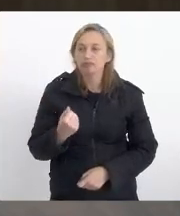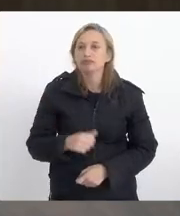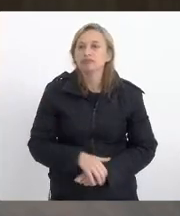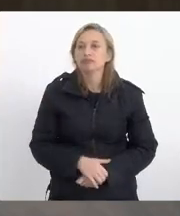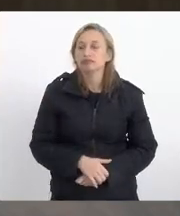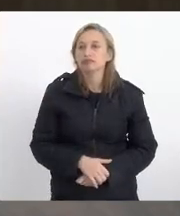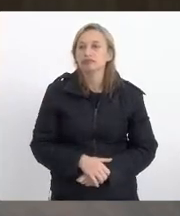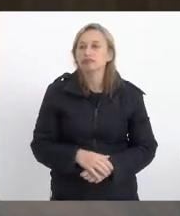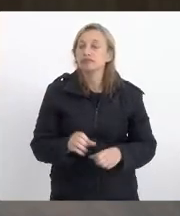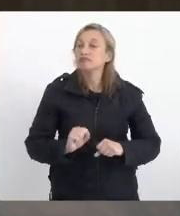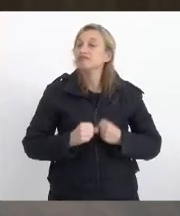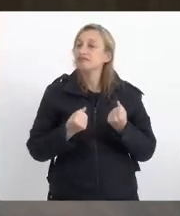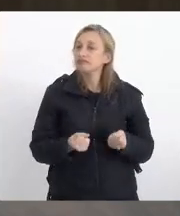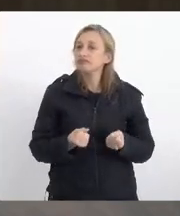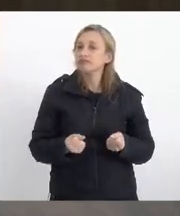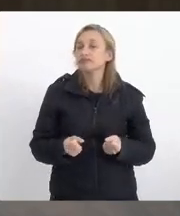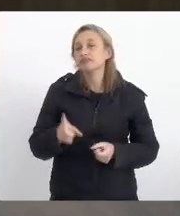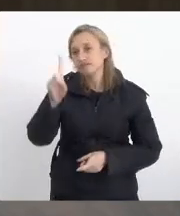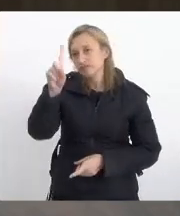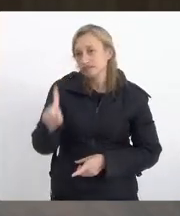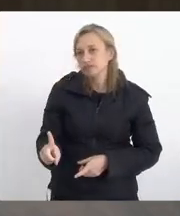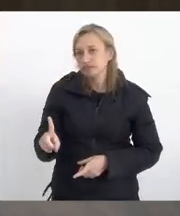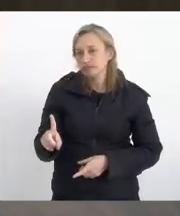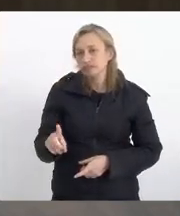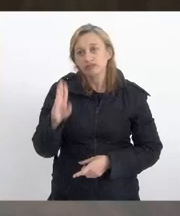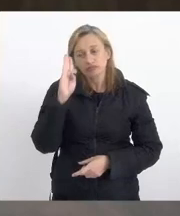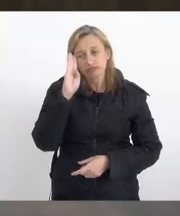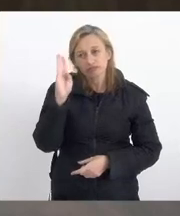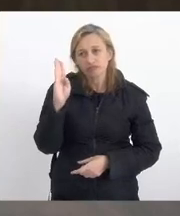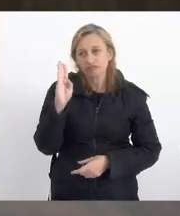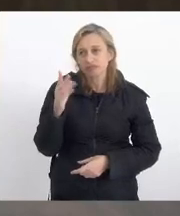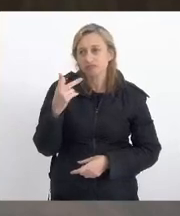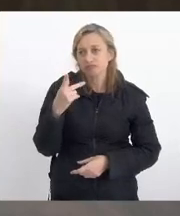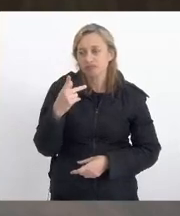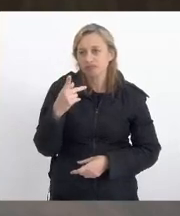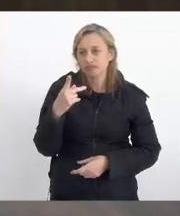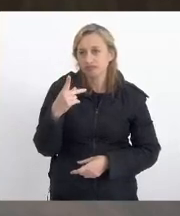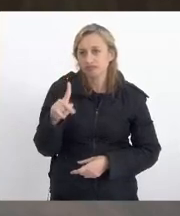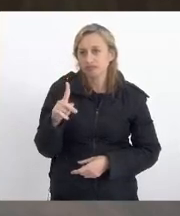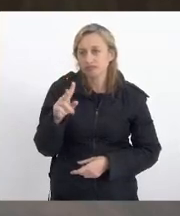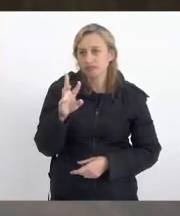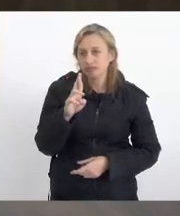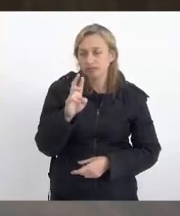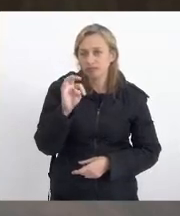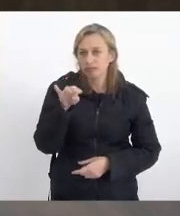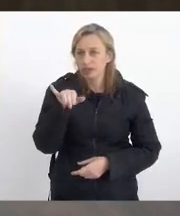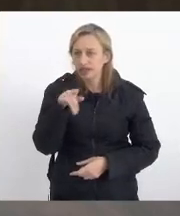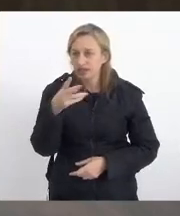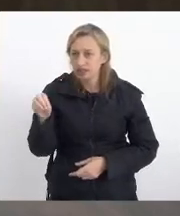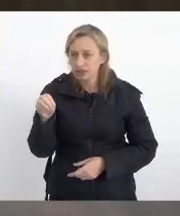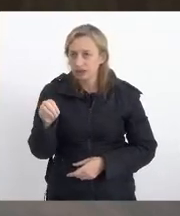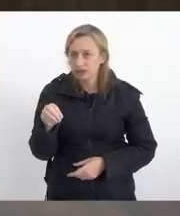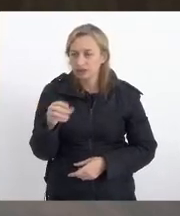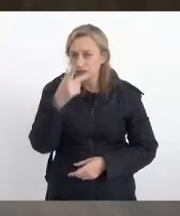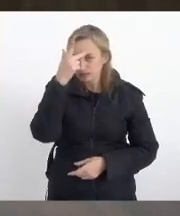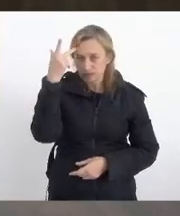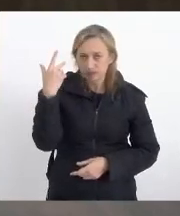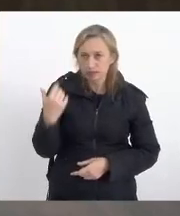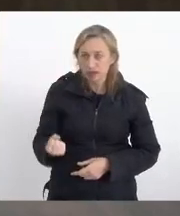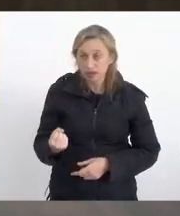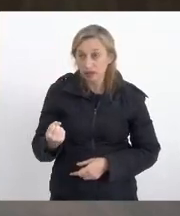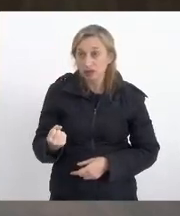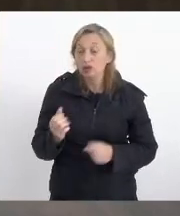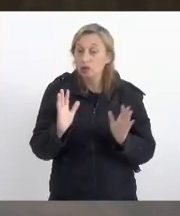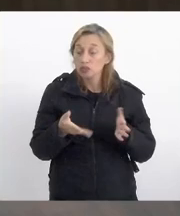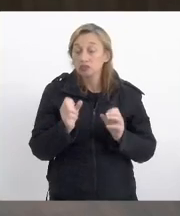em defesa desse direito sagrado de suas remunerações, de suas pensões.